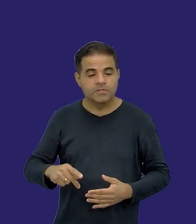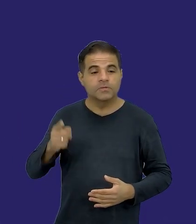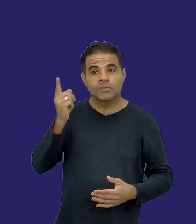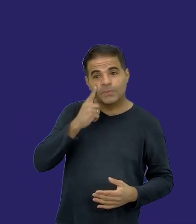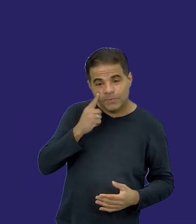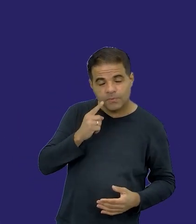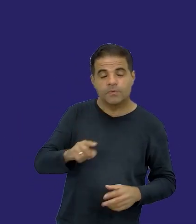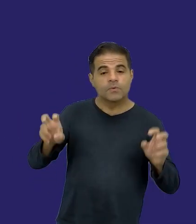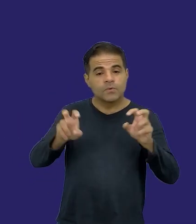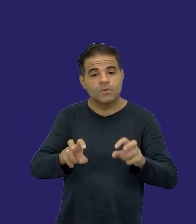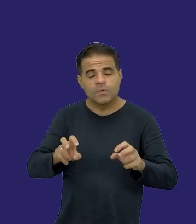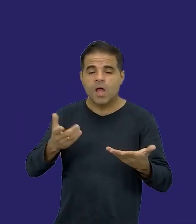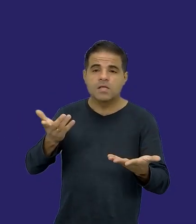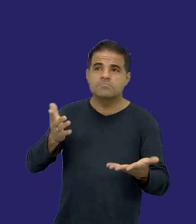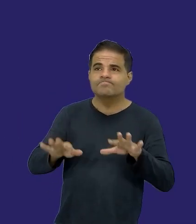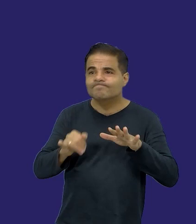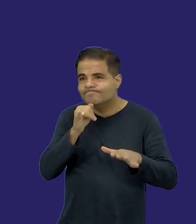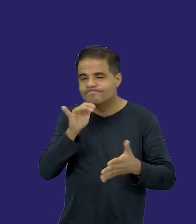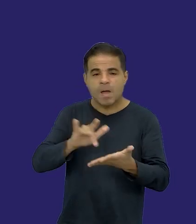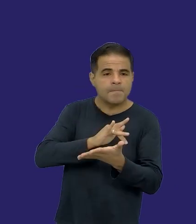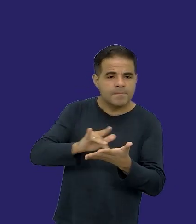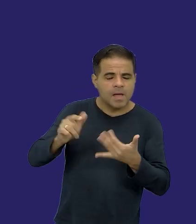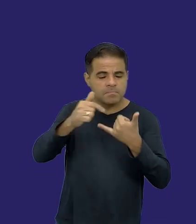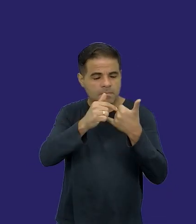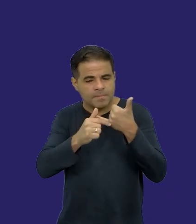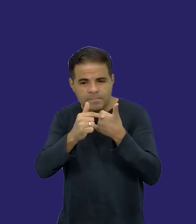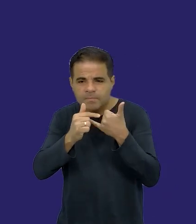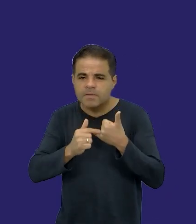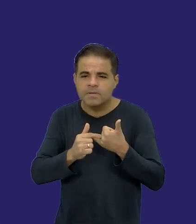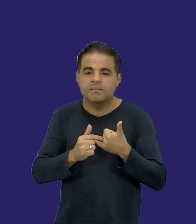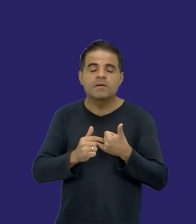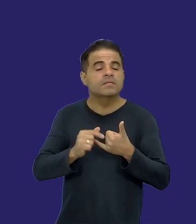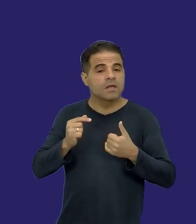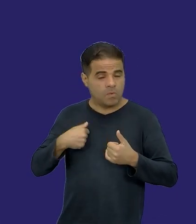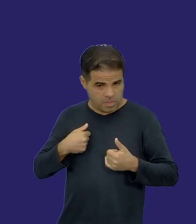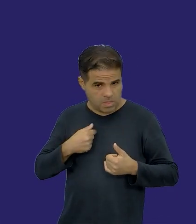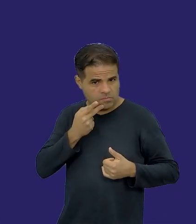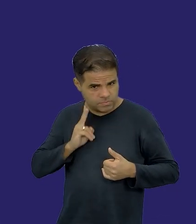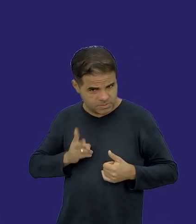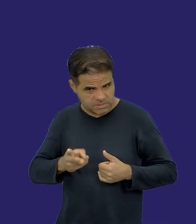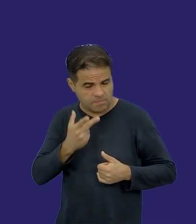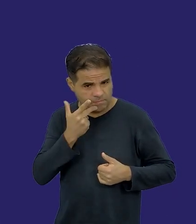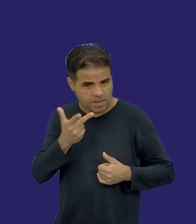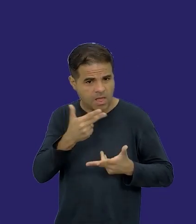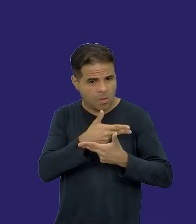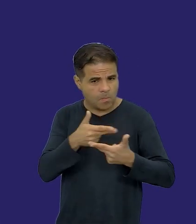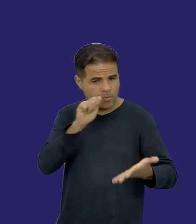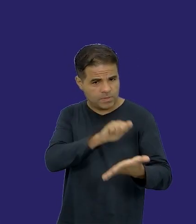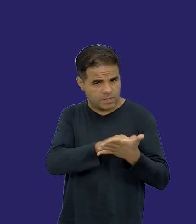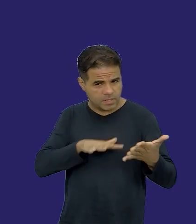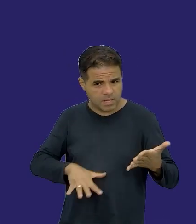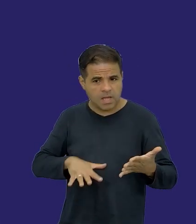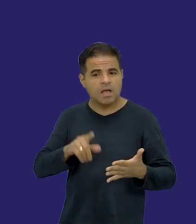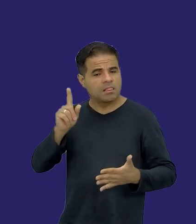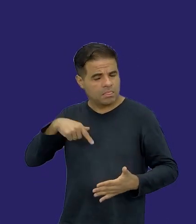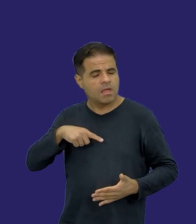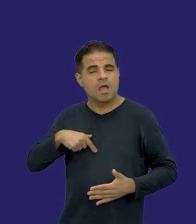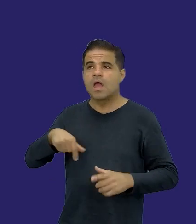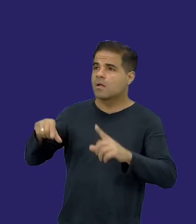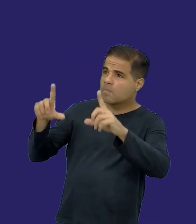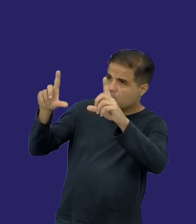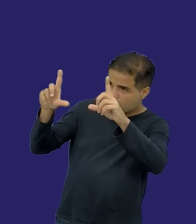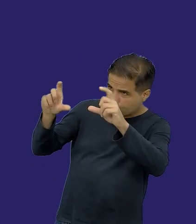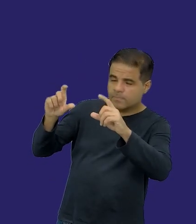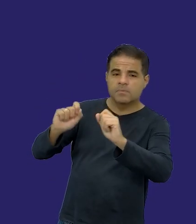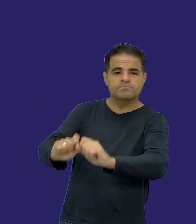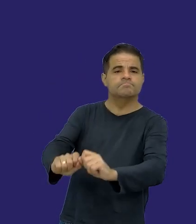um dispositivo móvel. Por isso, todas as vezes que eu for falar de alguma atividade, haverá um print dela